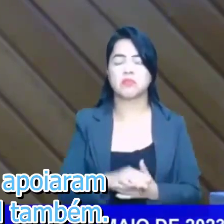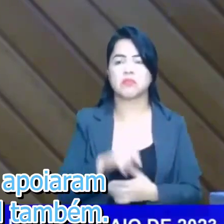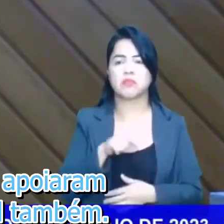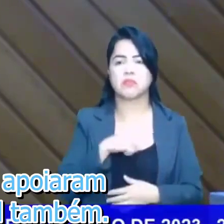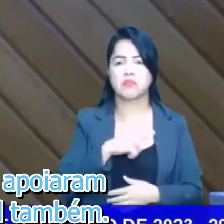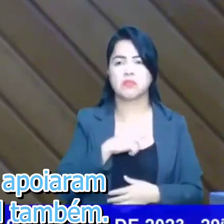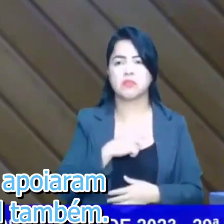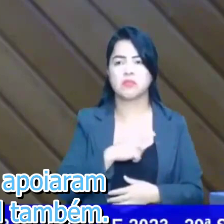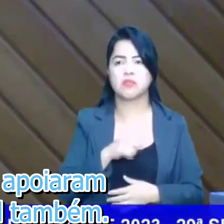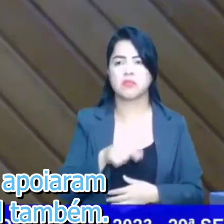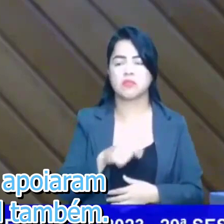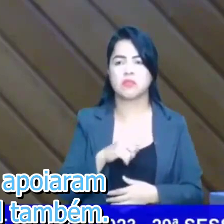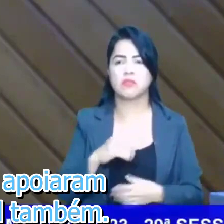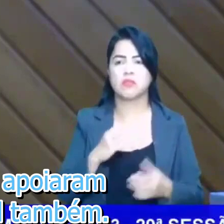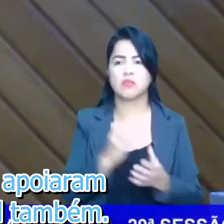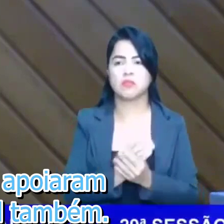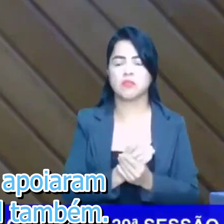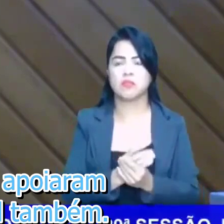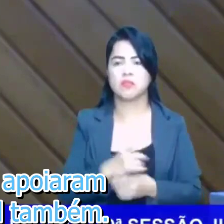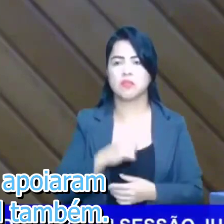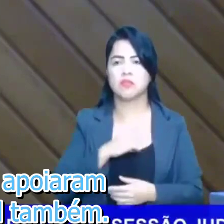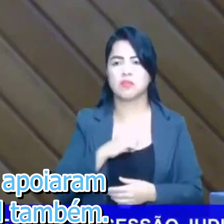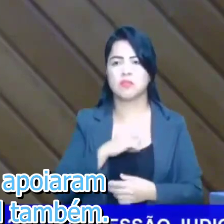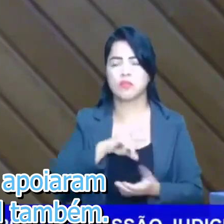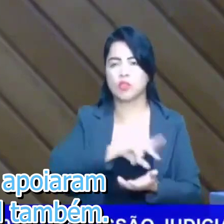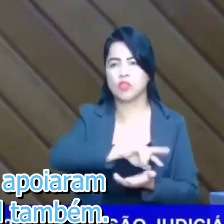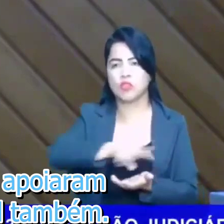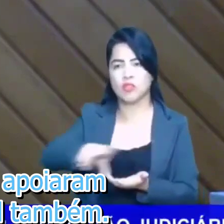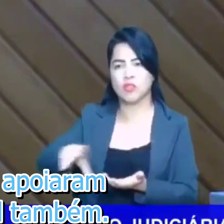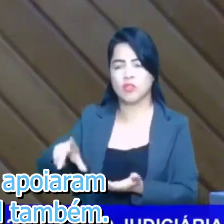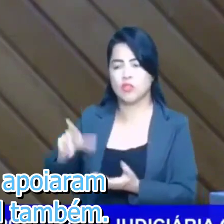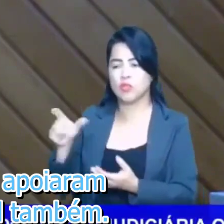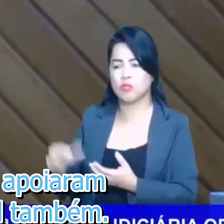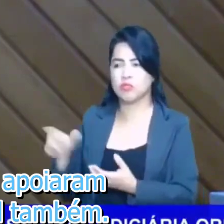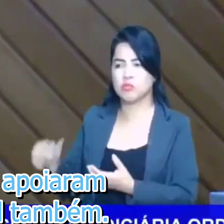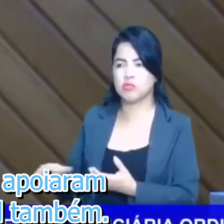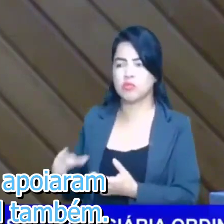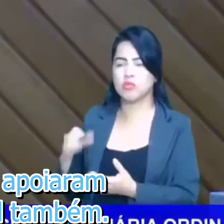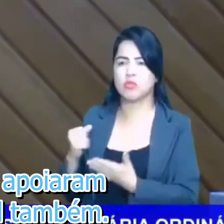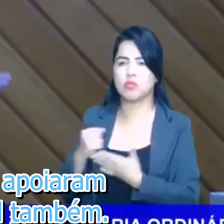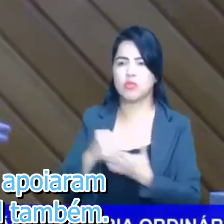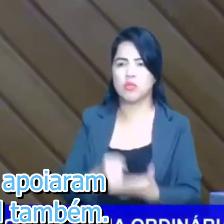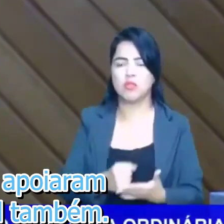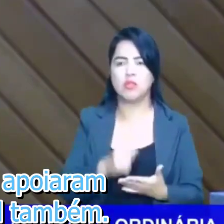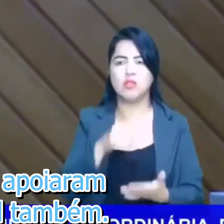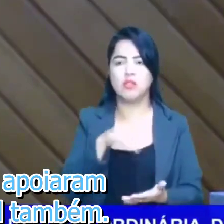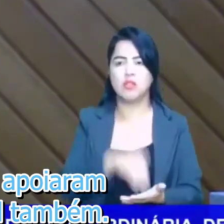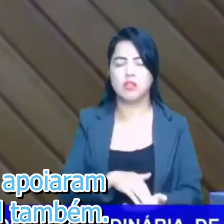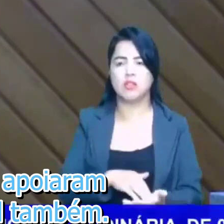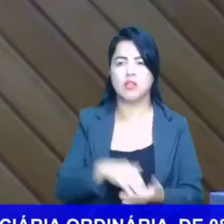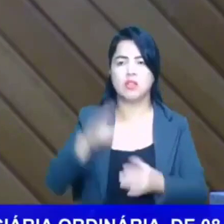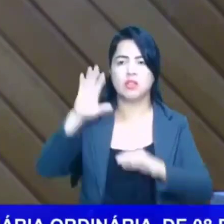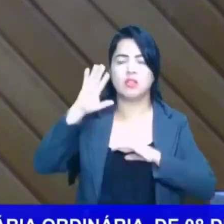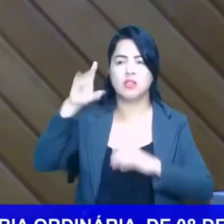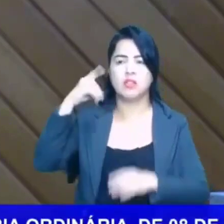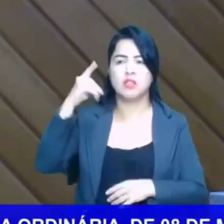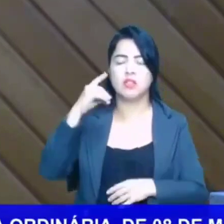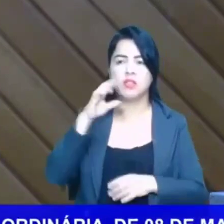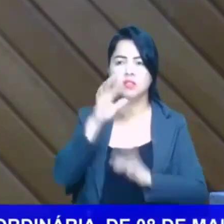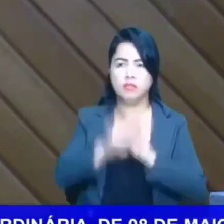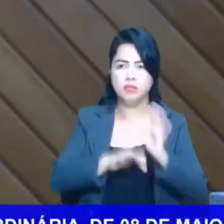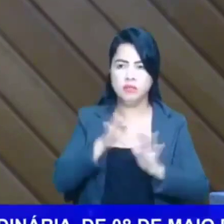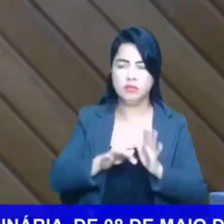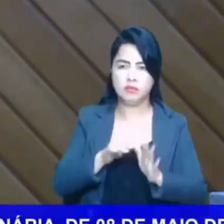causou essa espécie de transgressão, vários outros apoiaram todos os candidatos, e até candidatos a deputado federal também. O